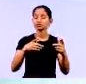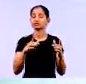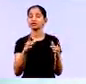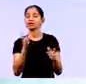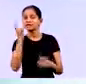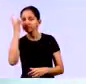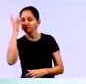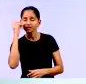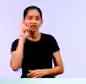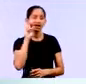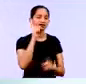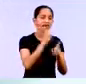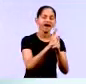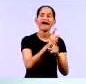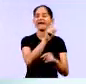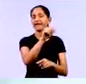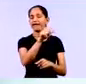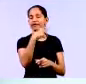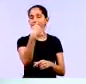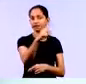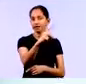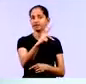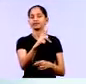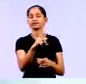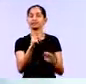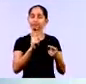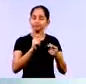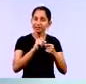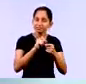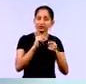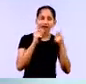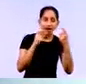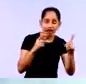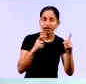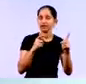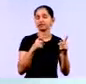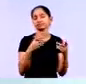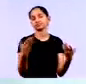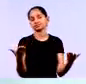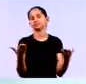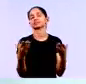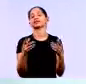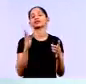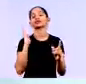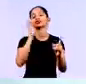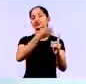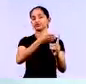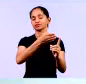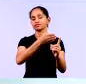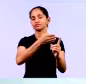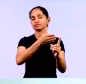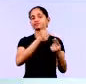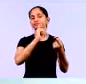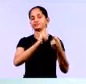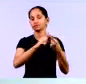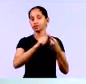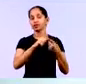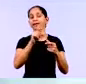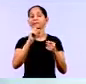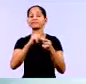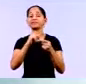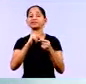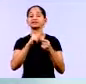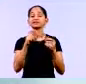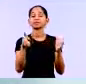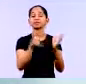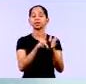mais fáceis de identificar no produto, propriamente dito. Então, no orçamento de produção, nós